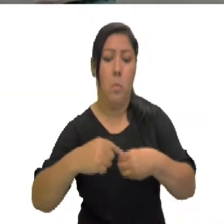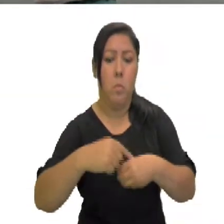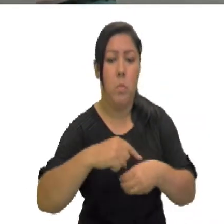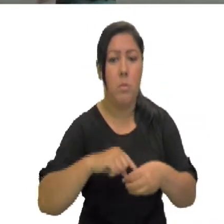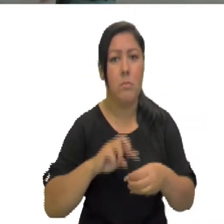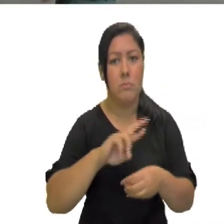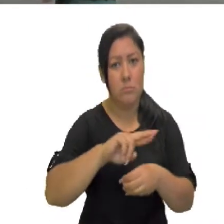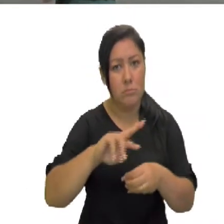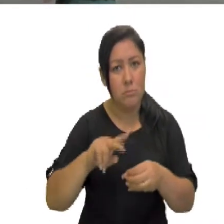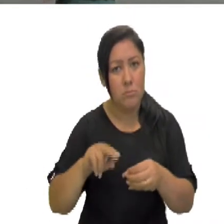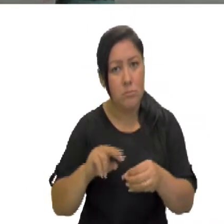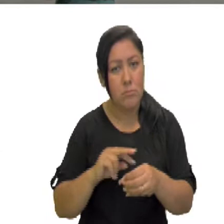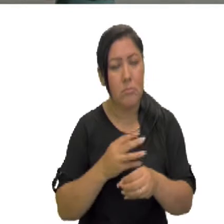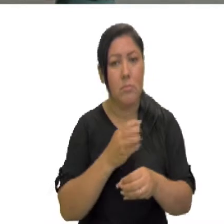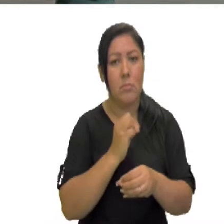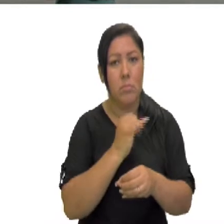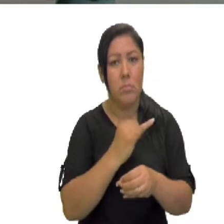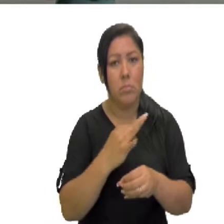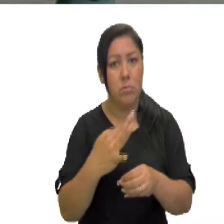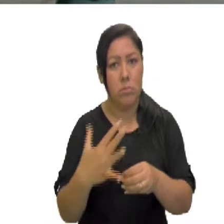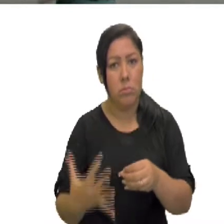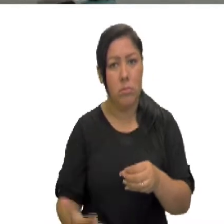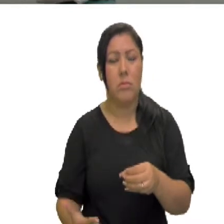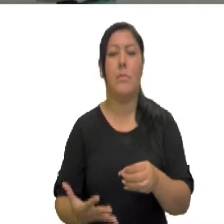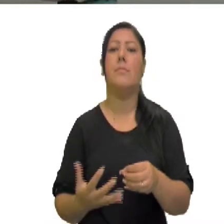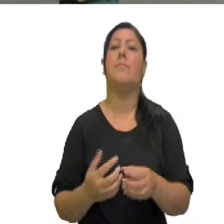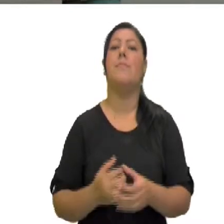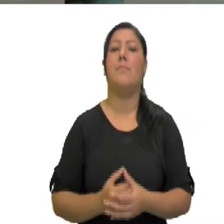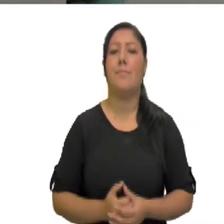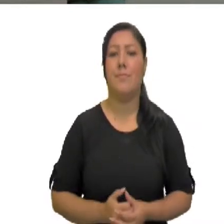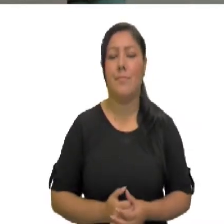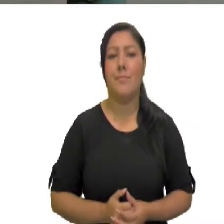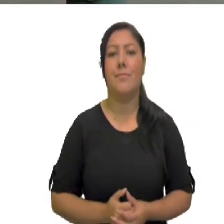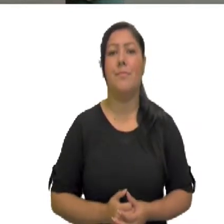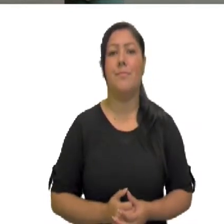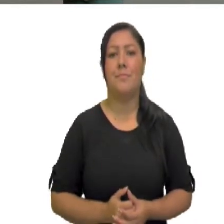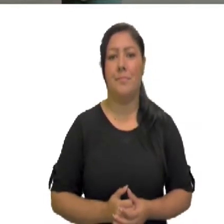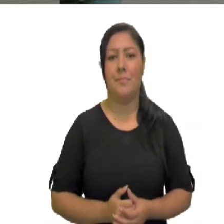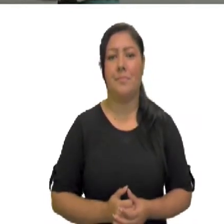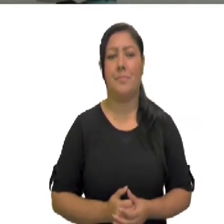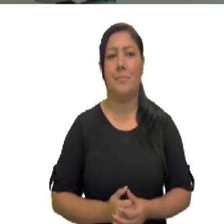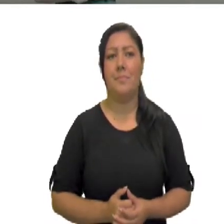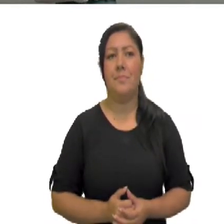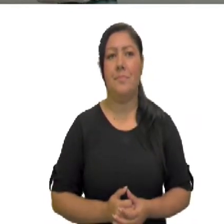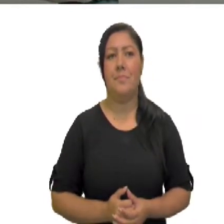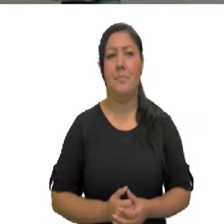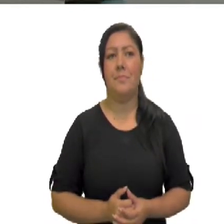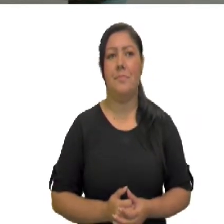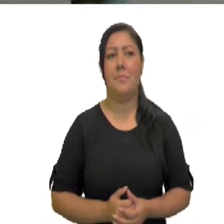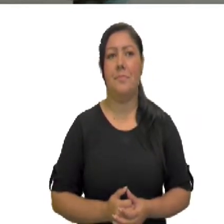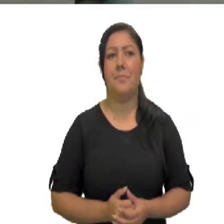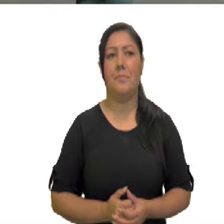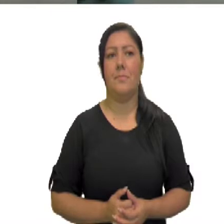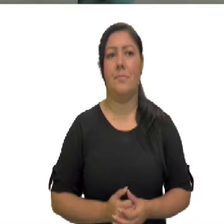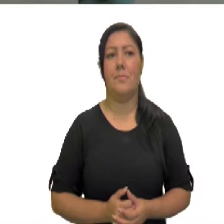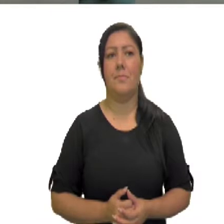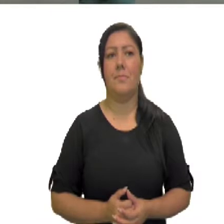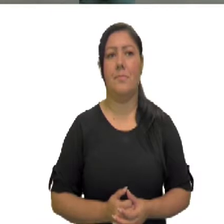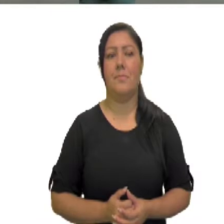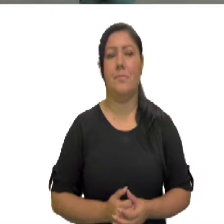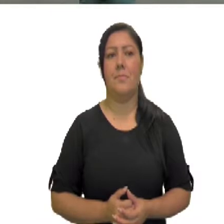pluricelular, ou seja, ele é formado por muitas células. Ele é um